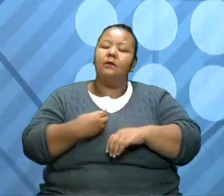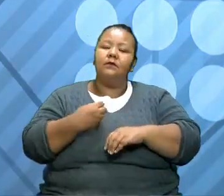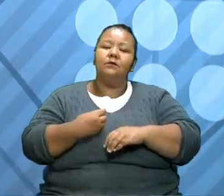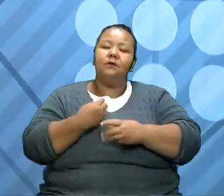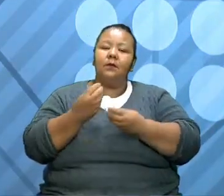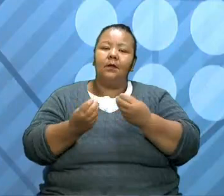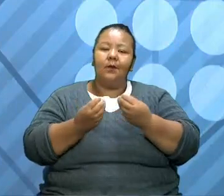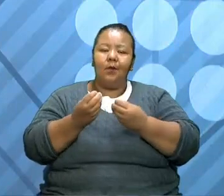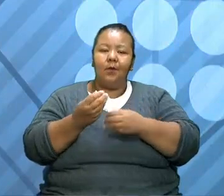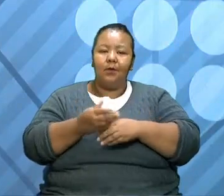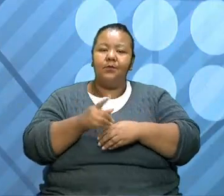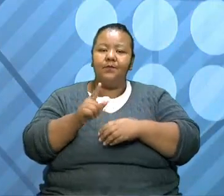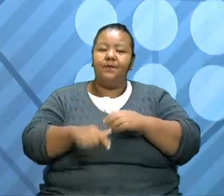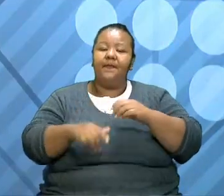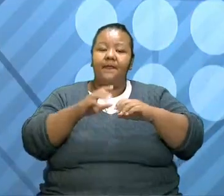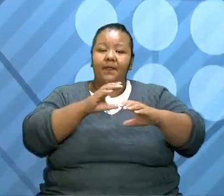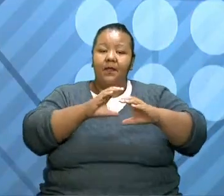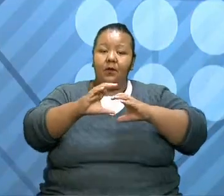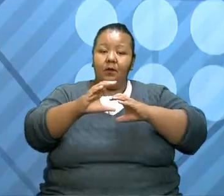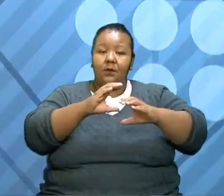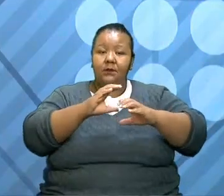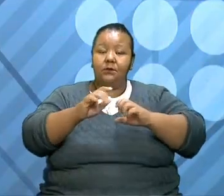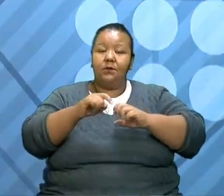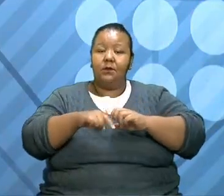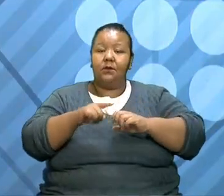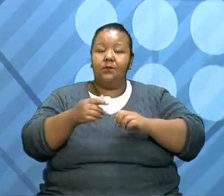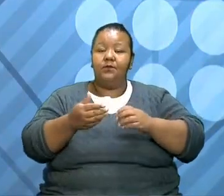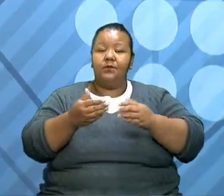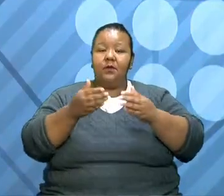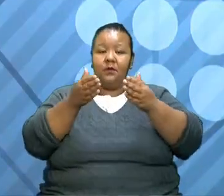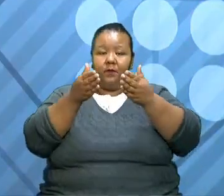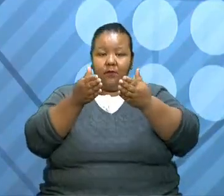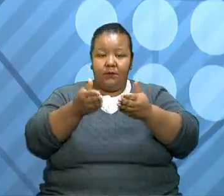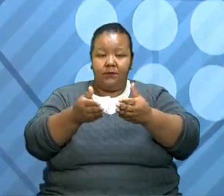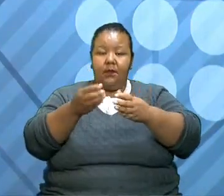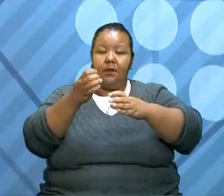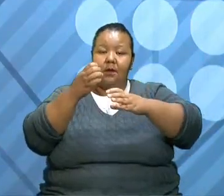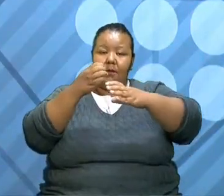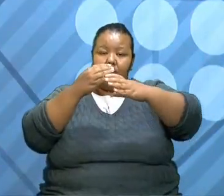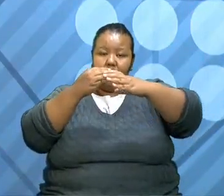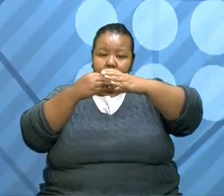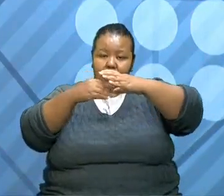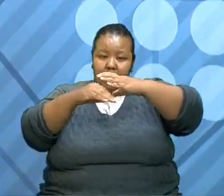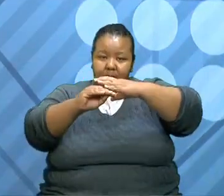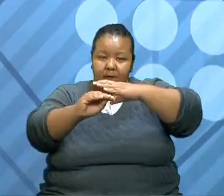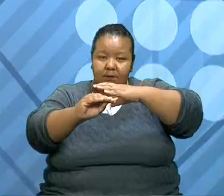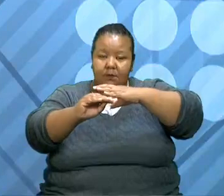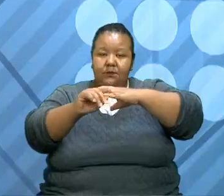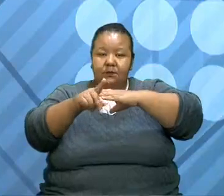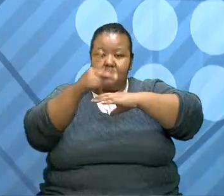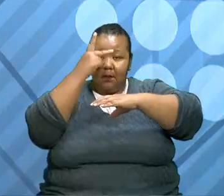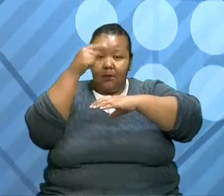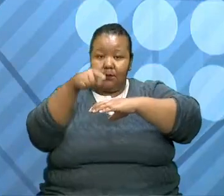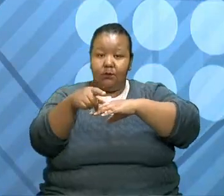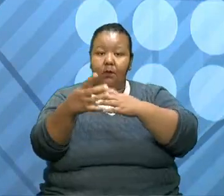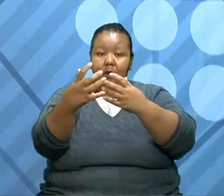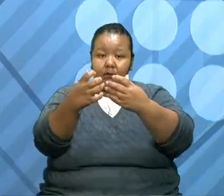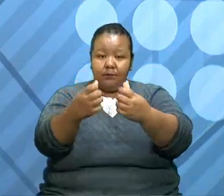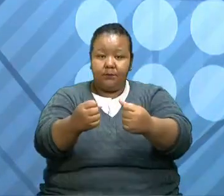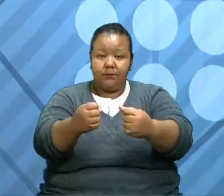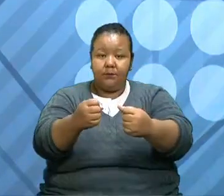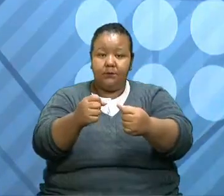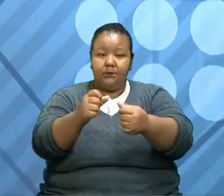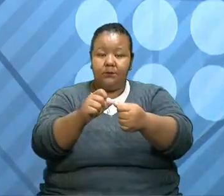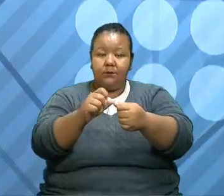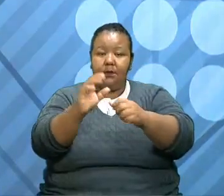comunicação? A comunicação envolve diretamente você enviar uma mensagem, esse receptor pega essa